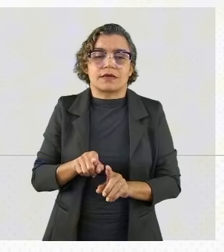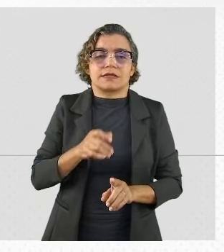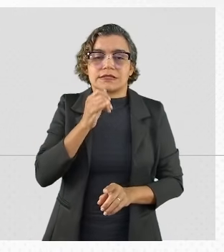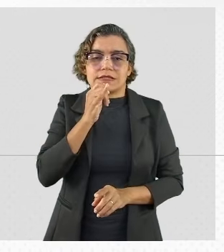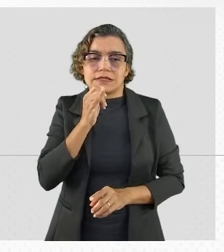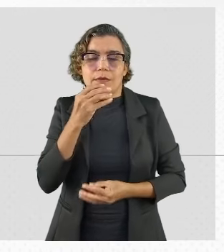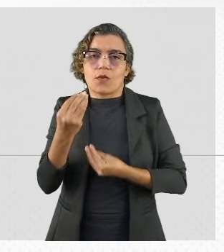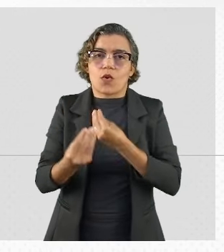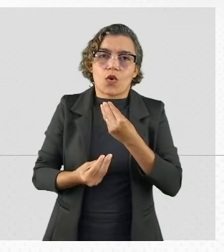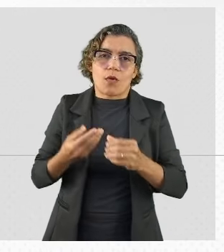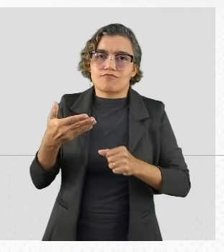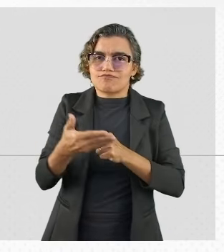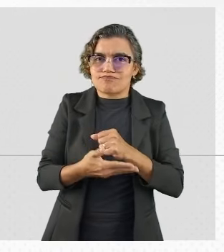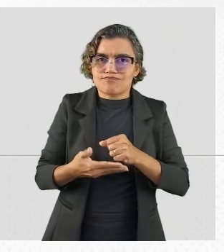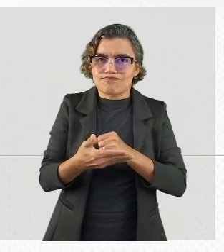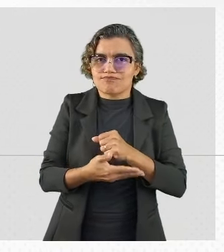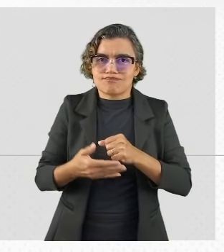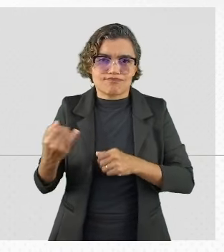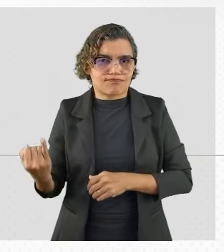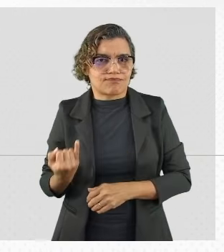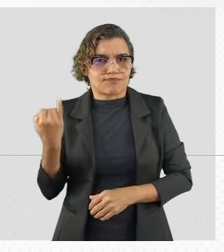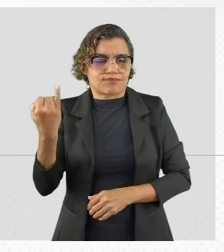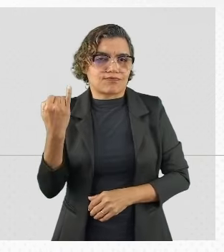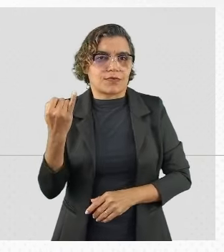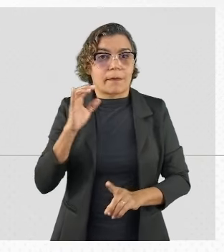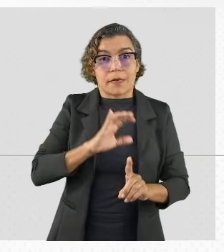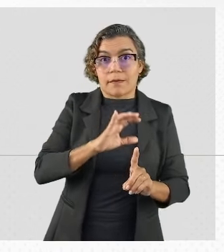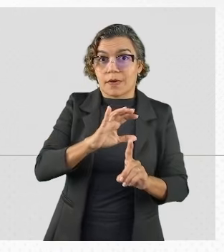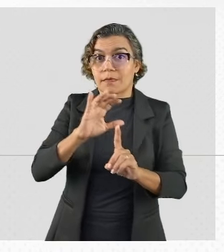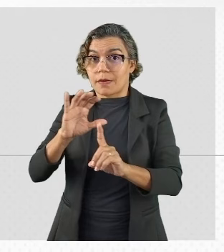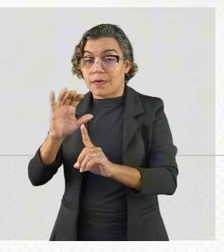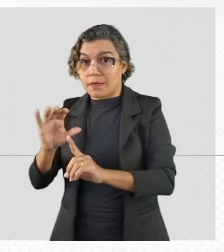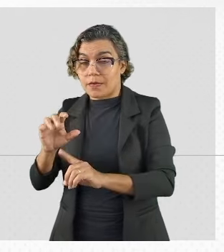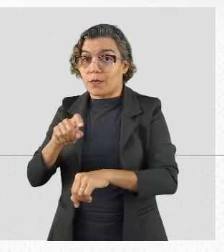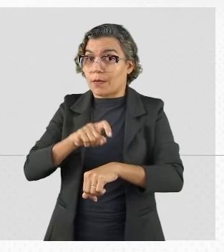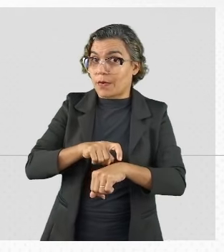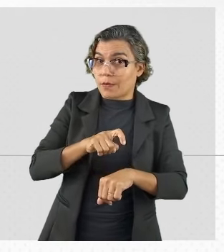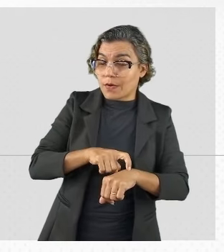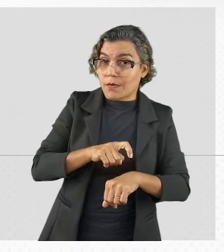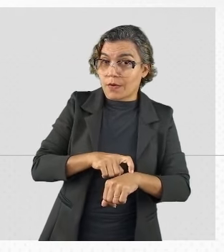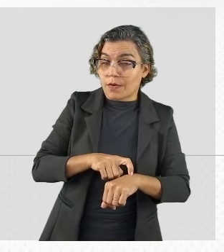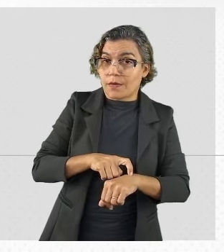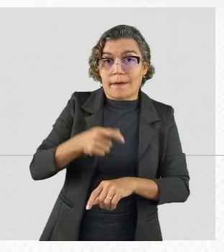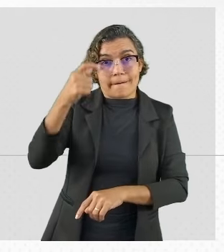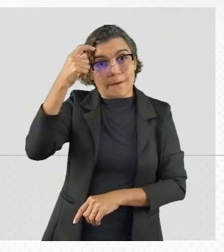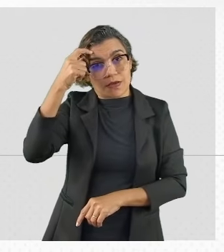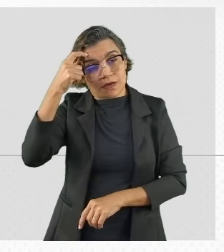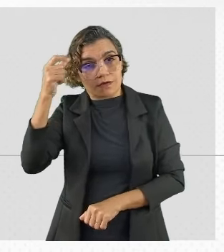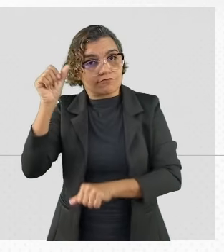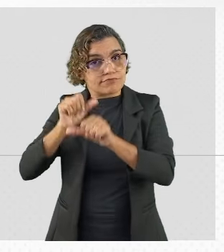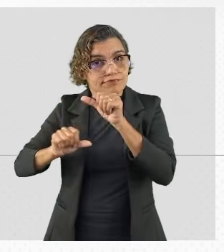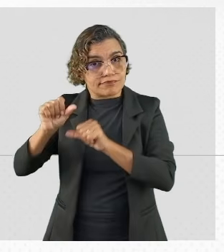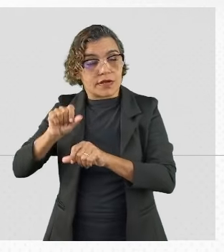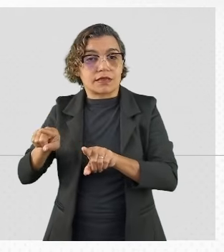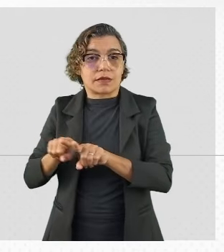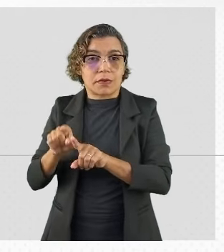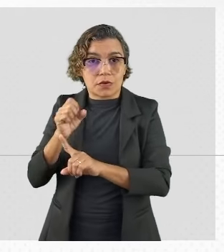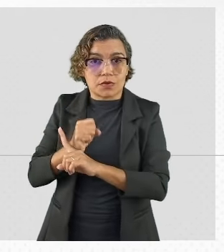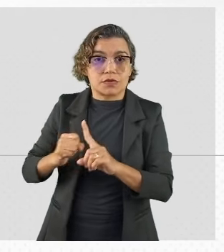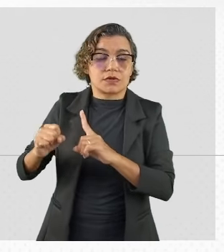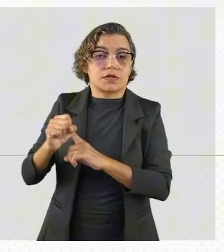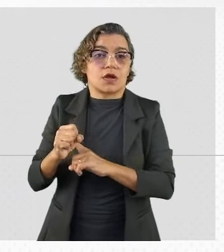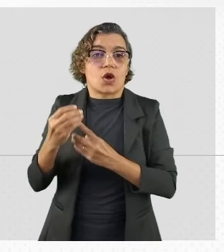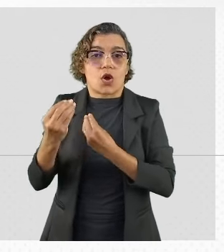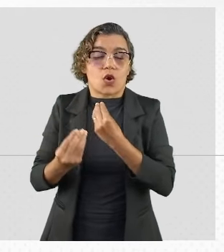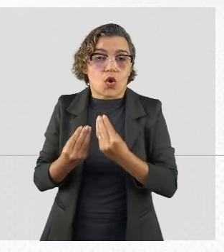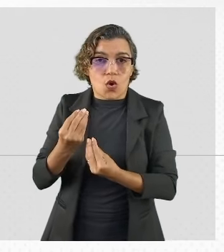foi fundamental para transformar uma época, uma mentalidade, uma sociedade, né? A partir de